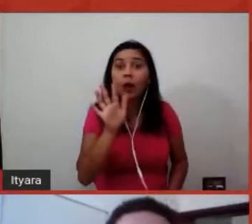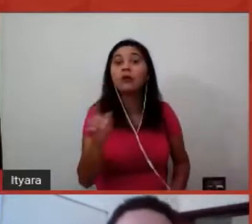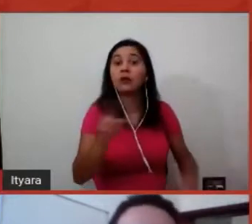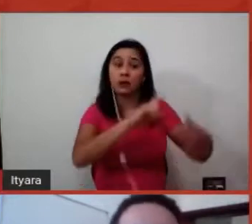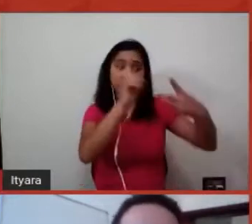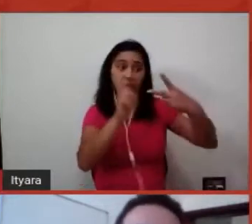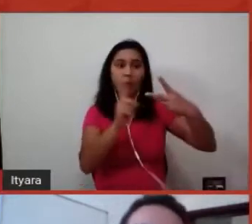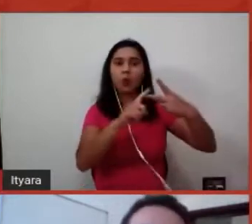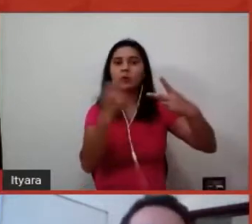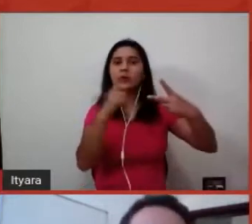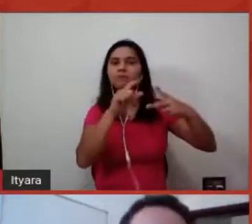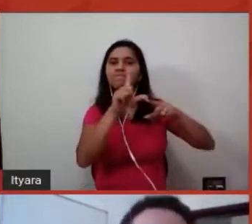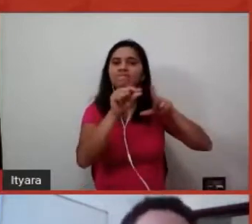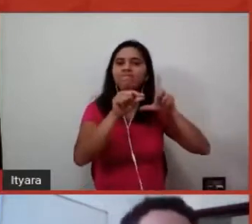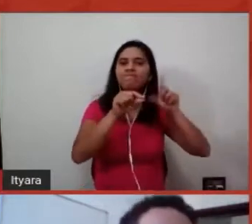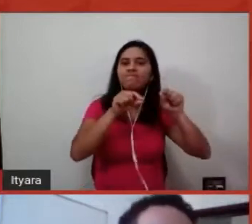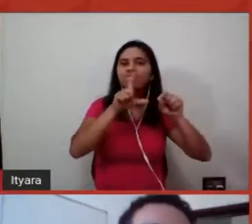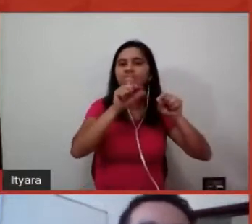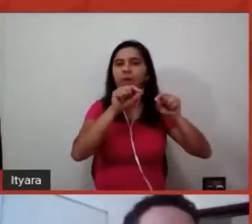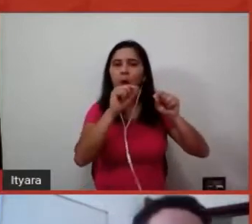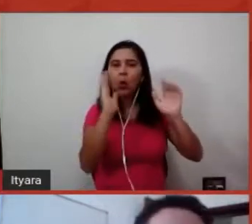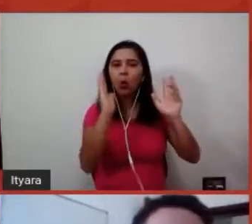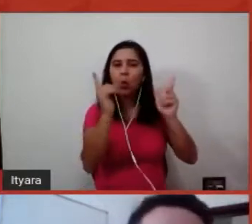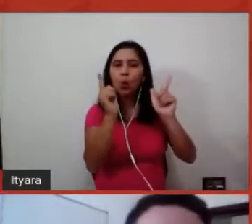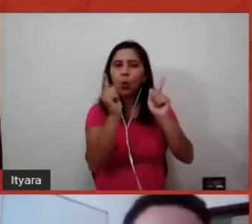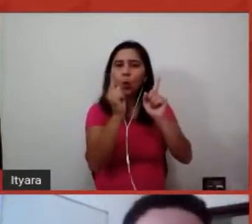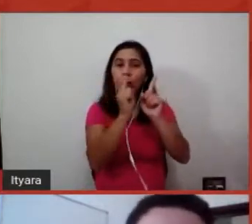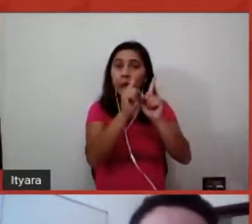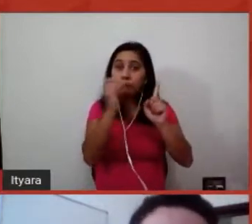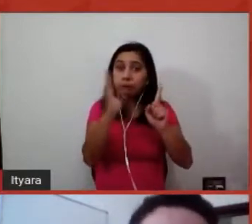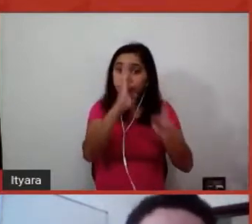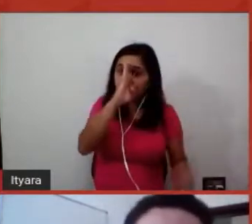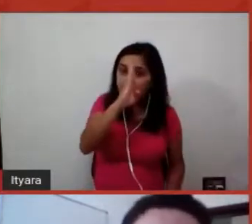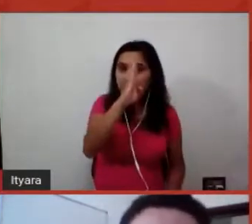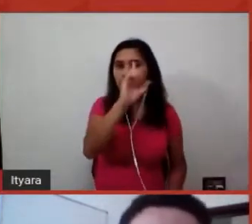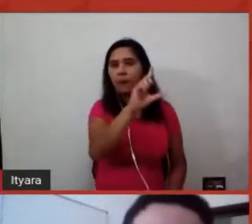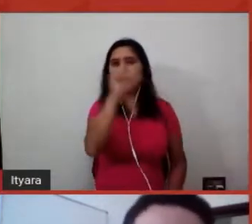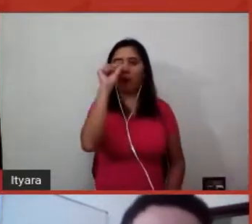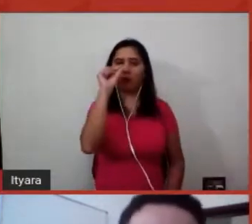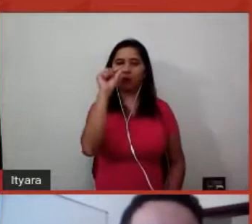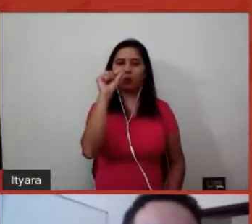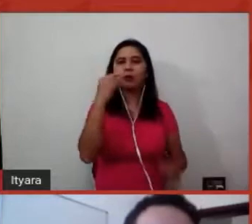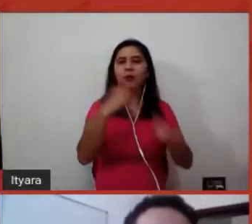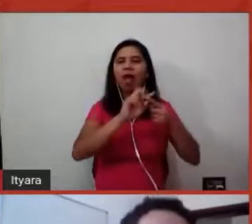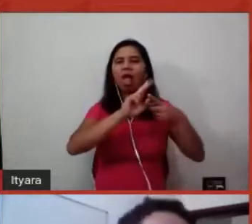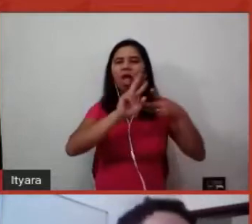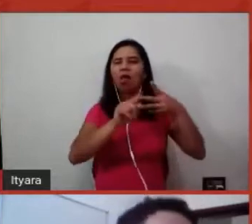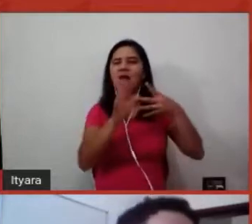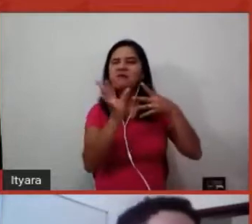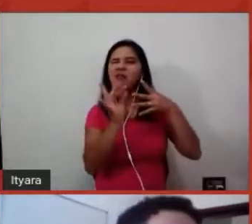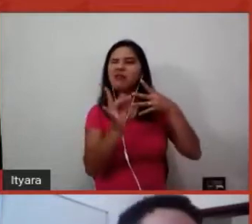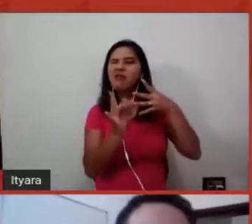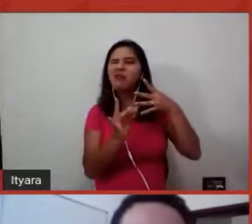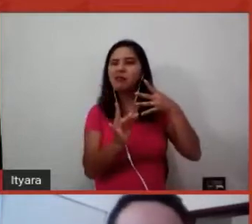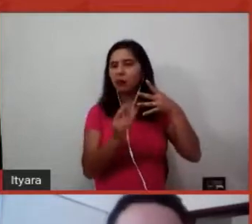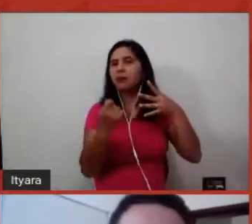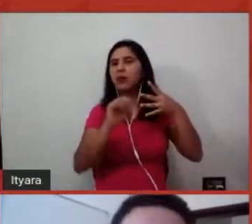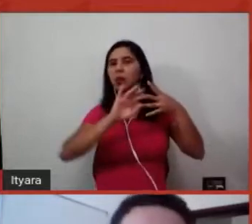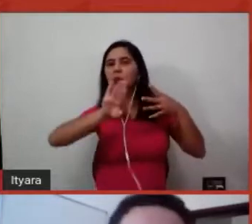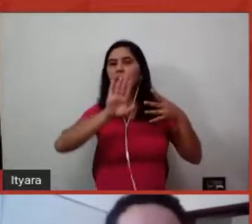né? A gente vai filtrar a situação problema para pegar o que é que importa dali. Tem um monte de coisa que é detalhe, né?